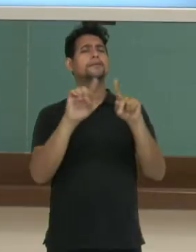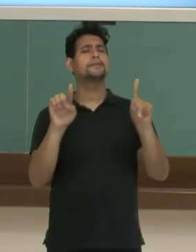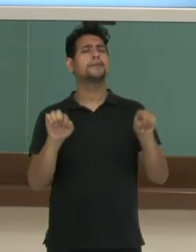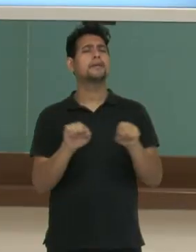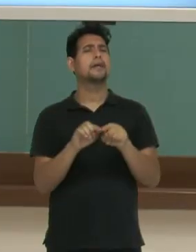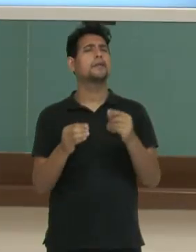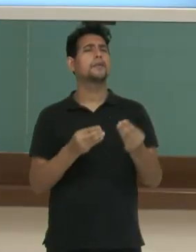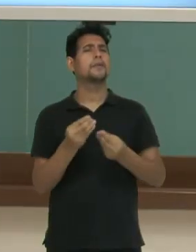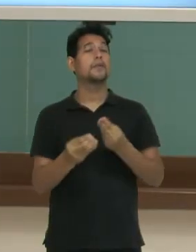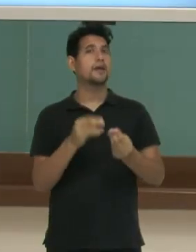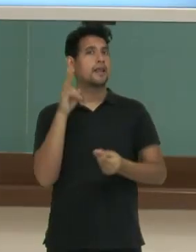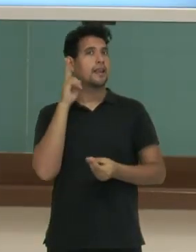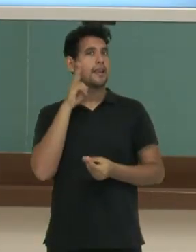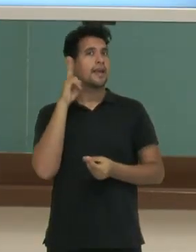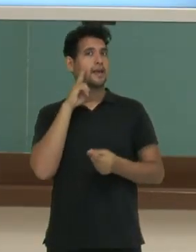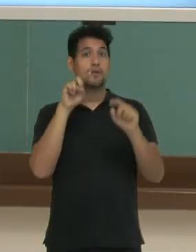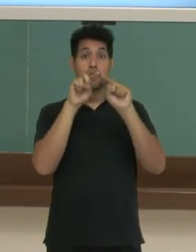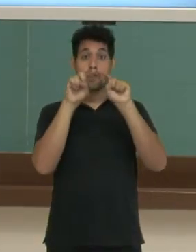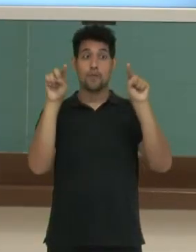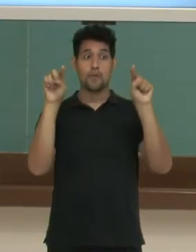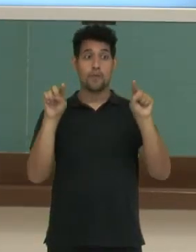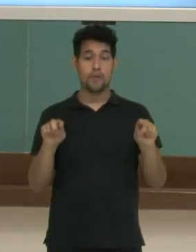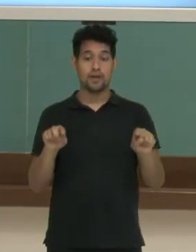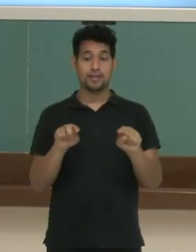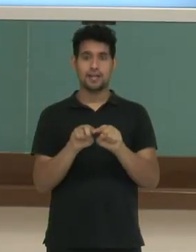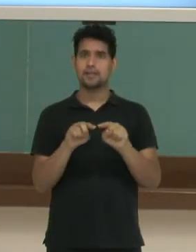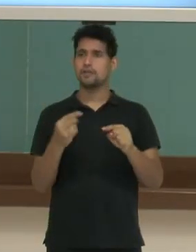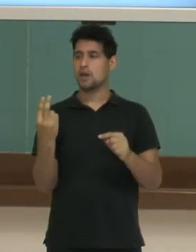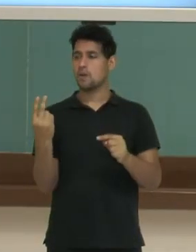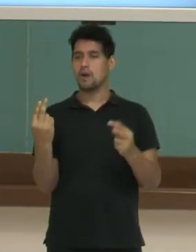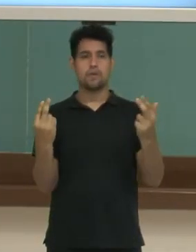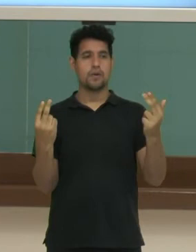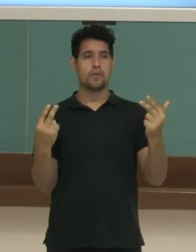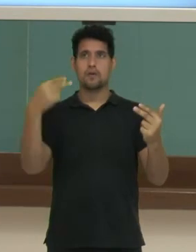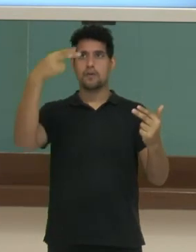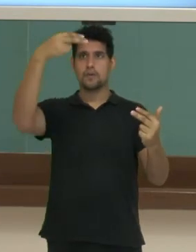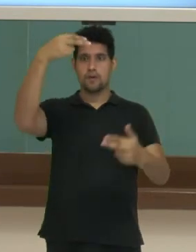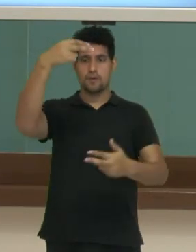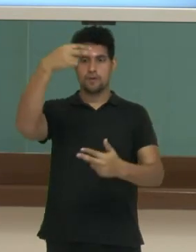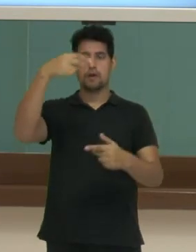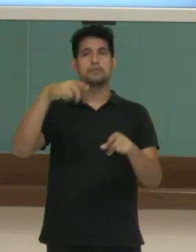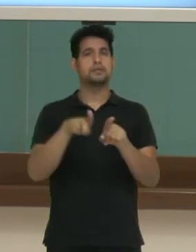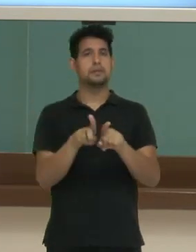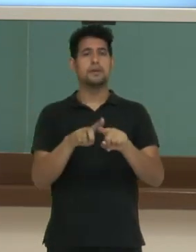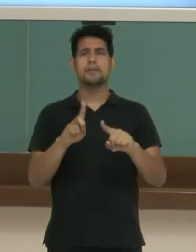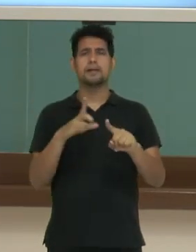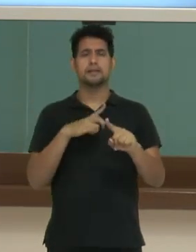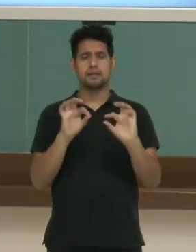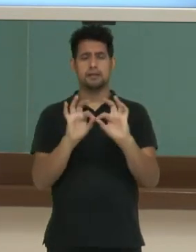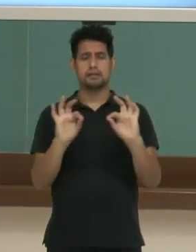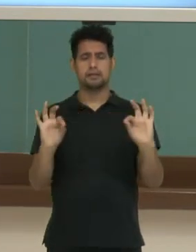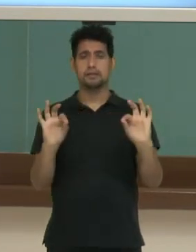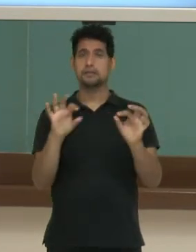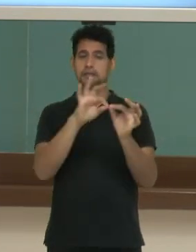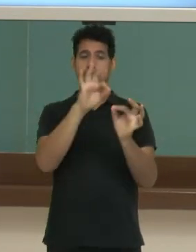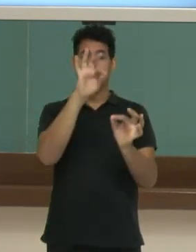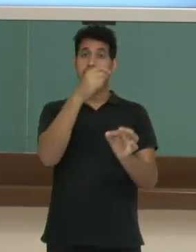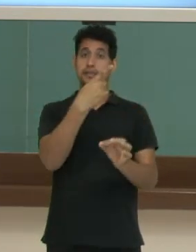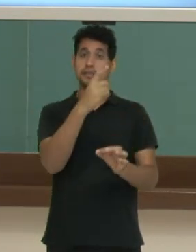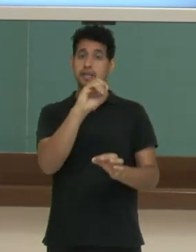agora? Lembra que o quadrado tem todos os ladinhos iguais. Se a gente tem uma medida do comprimento de